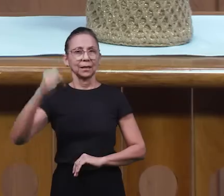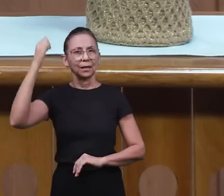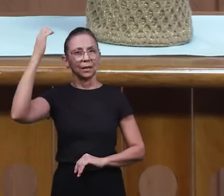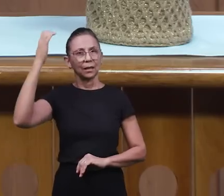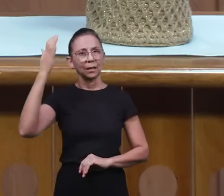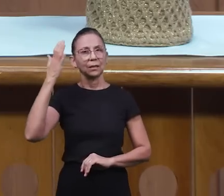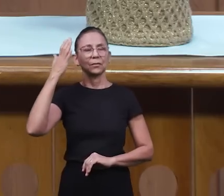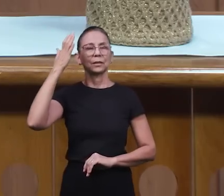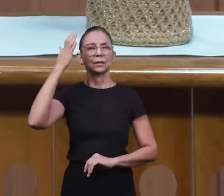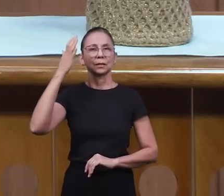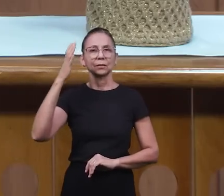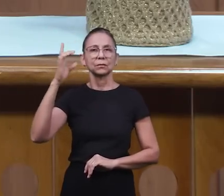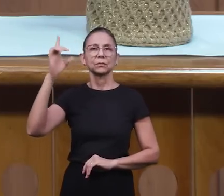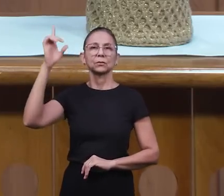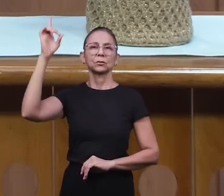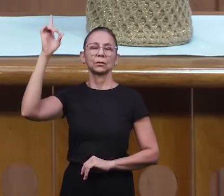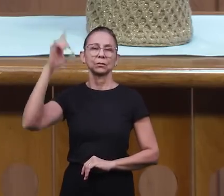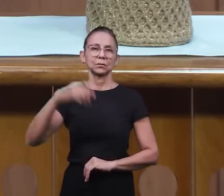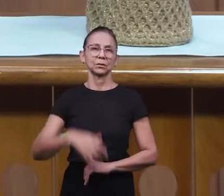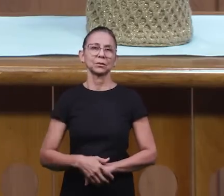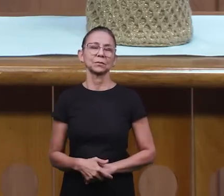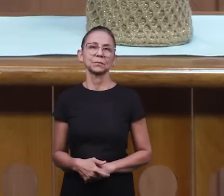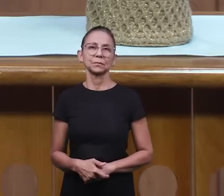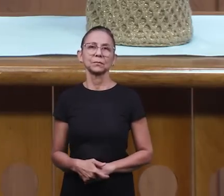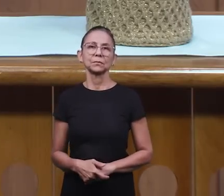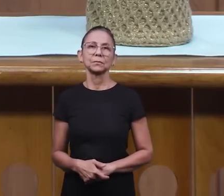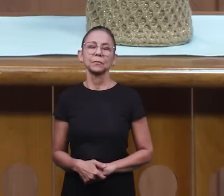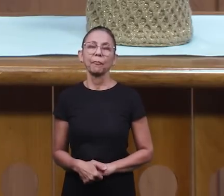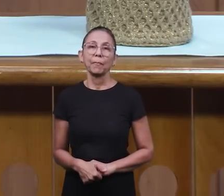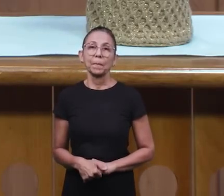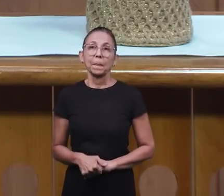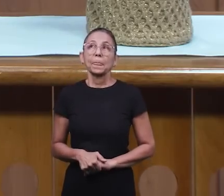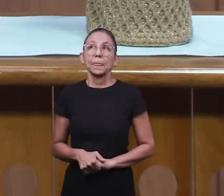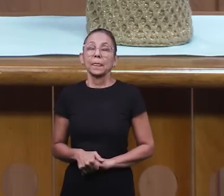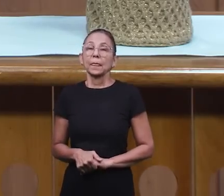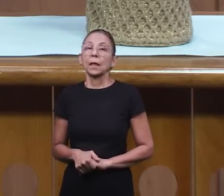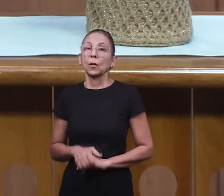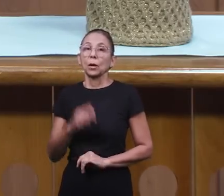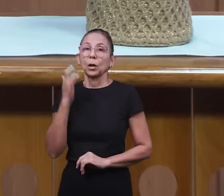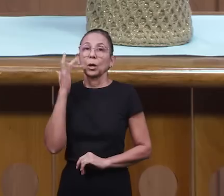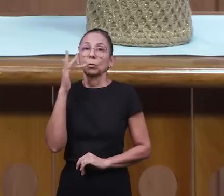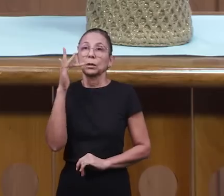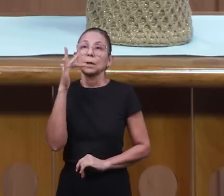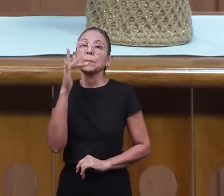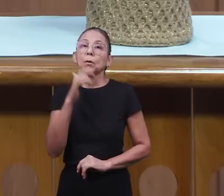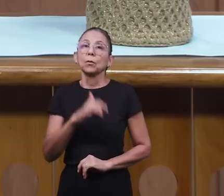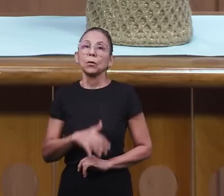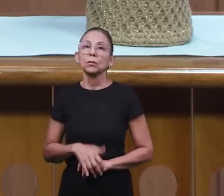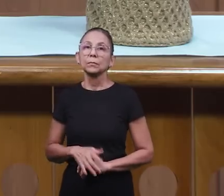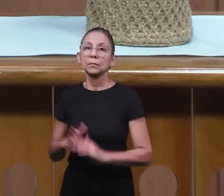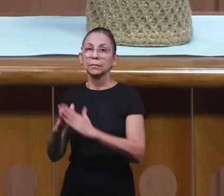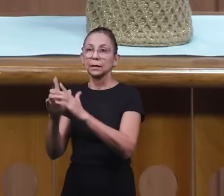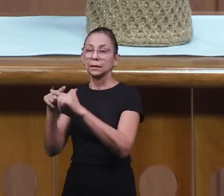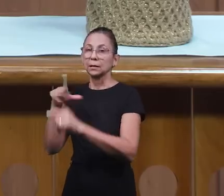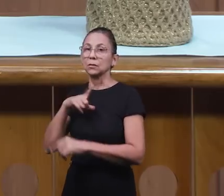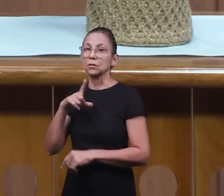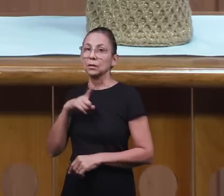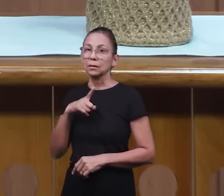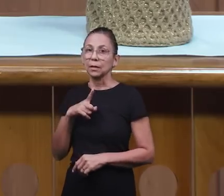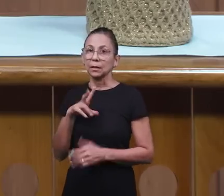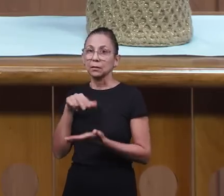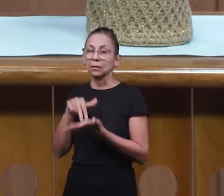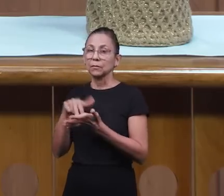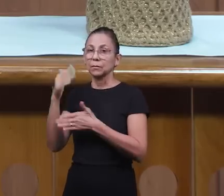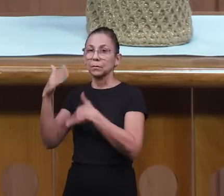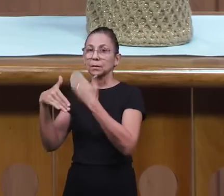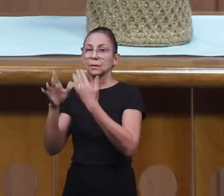nos declara, ou seja, que o Senhor nos revela. É o temor do Senhor que leva a igreja a andar humildemente